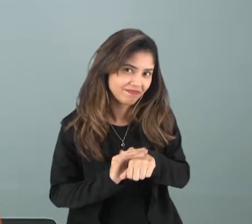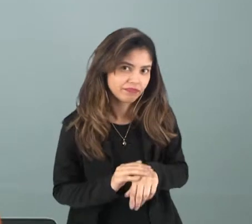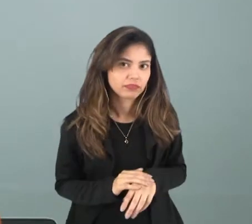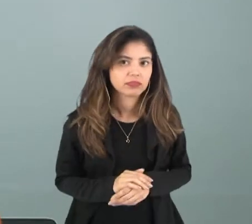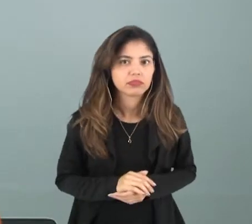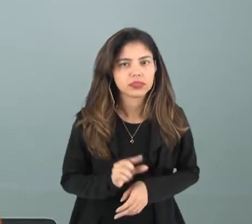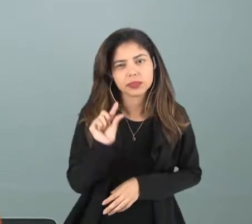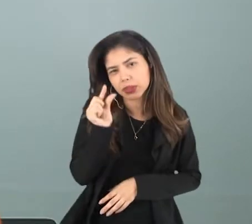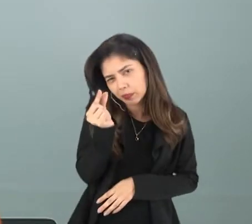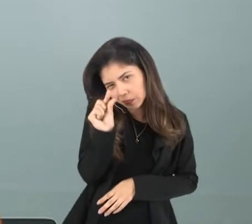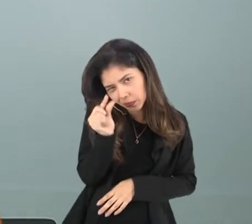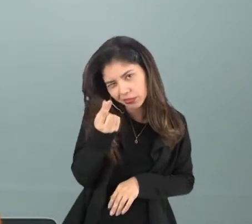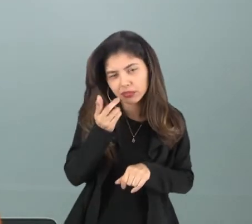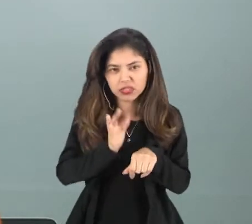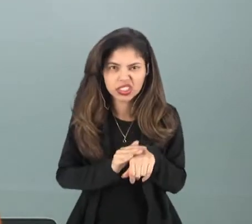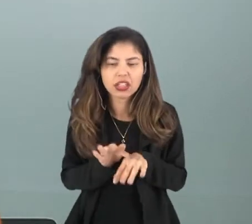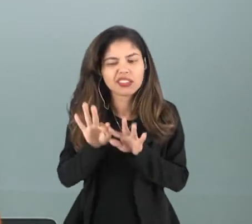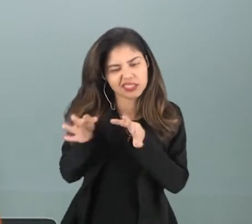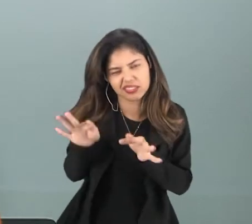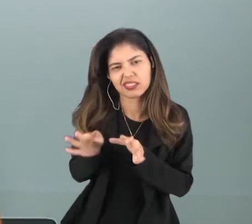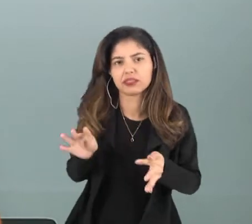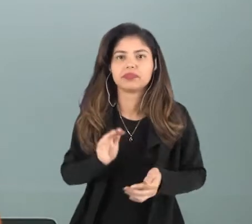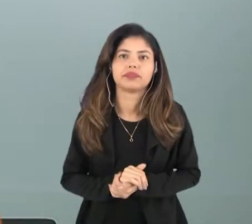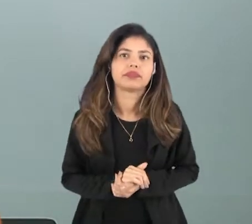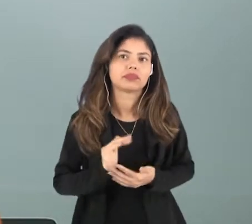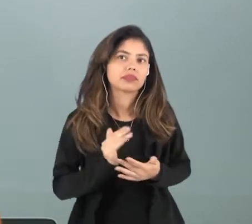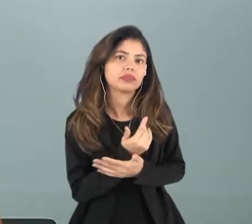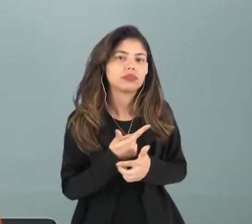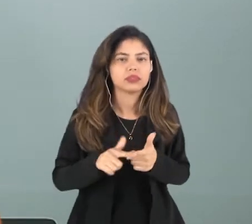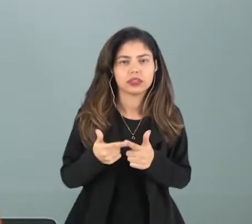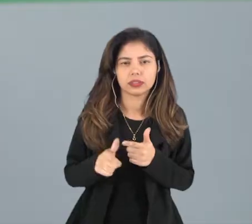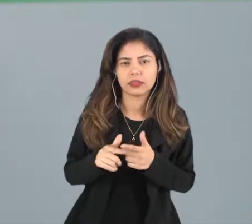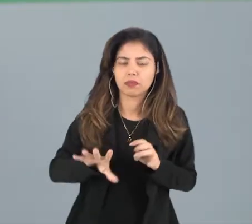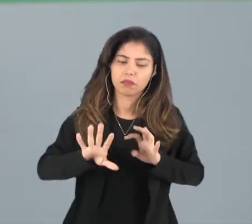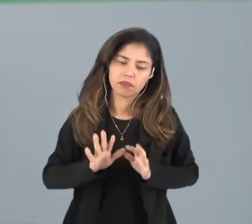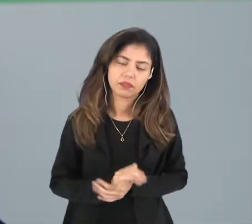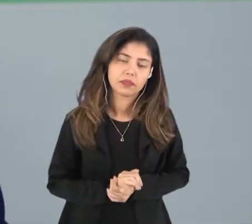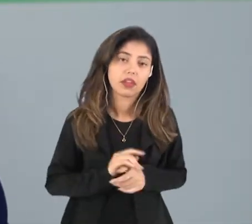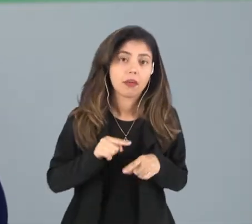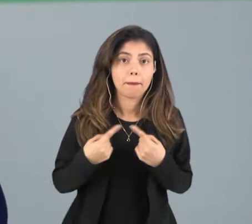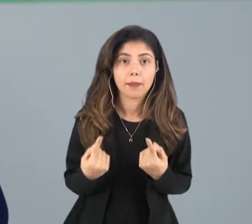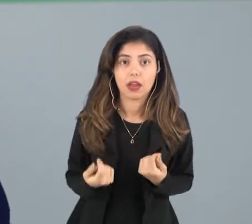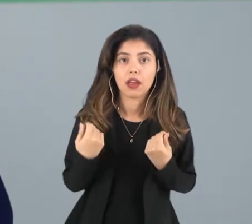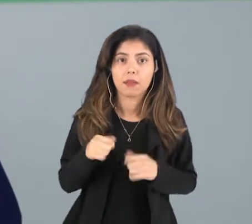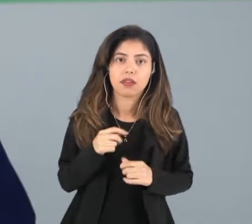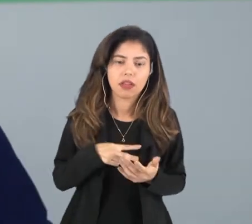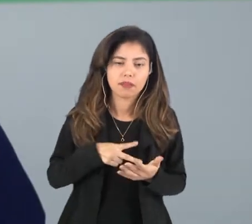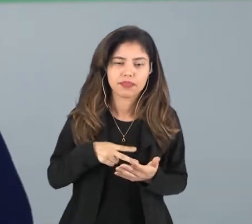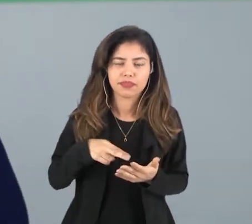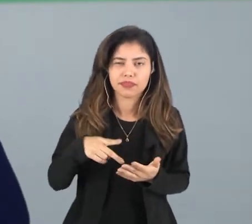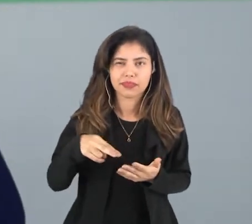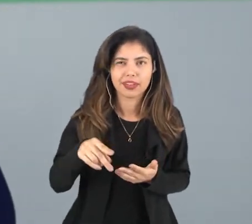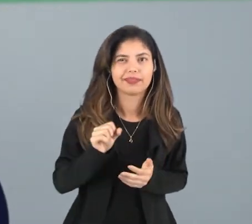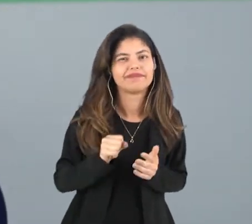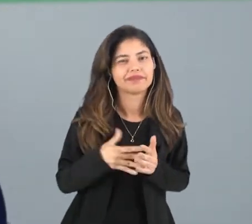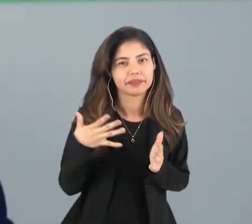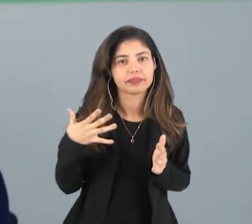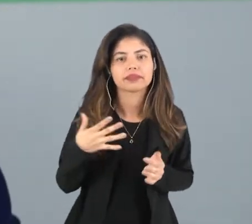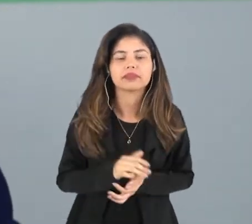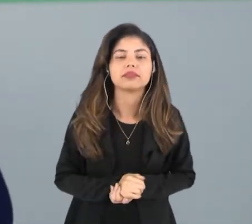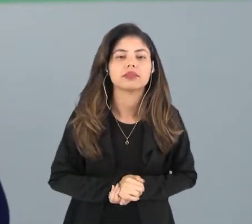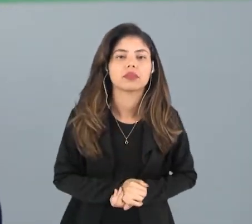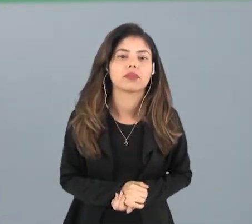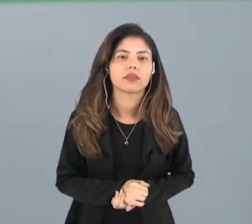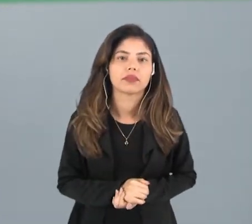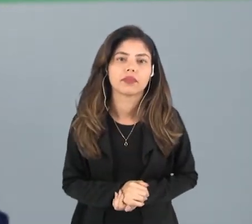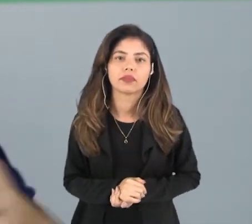para poucas, né? Doenças simples, algum problema, alguma situação, mas mesmo assim tem que andar bastante, muitas vezes, né?